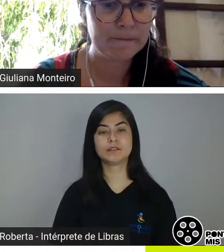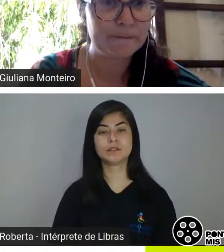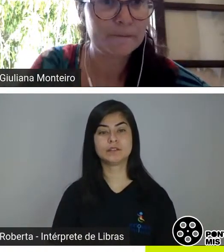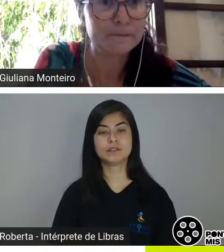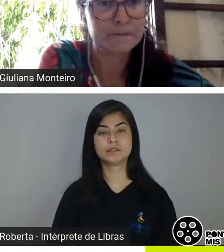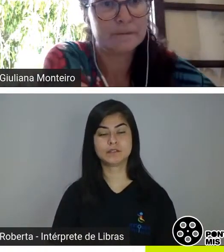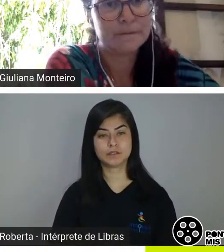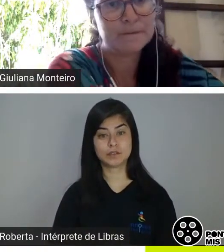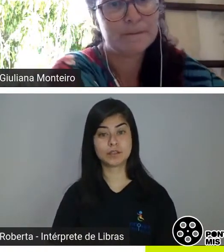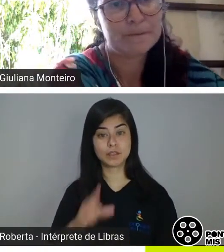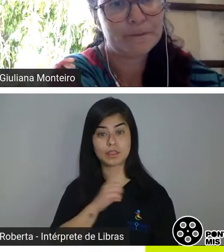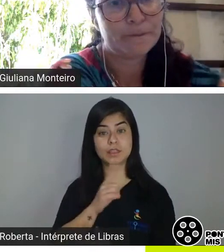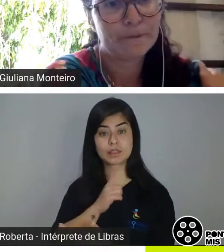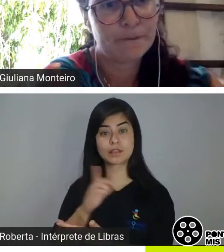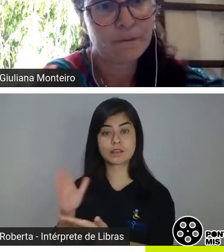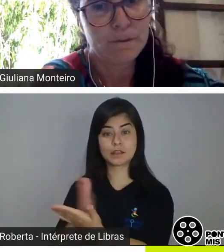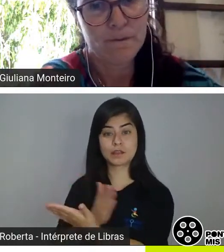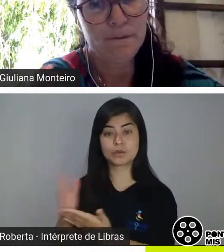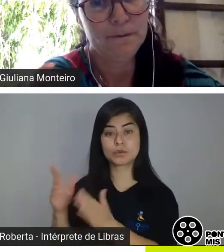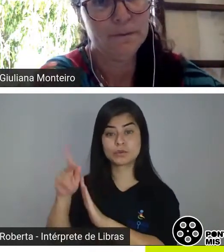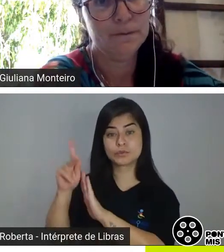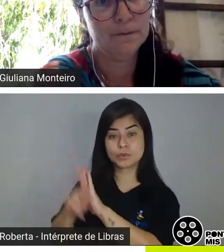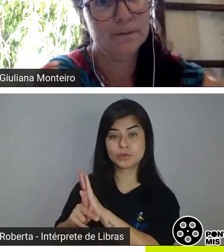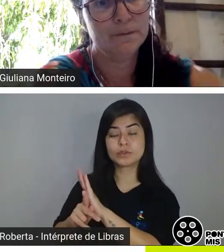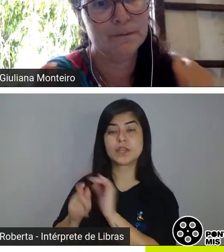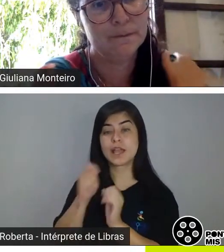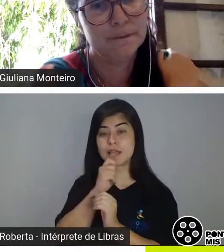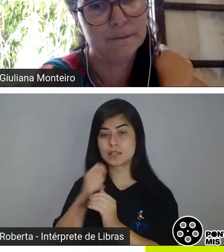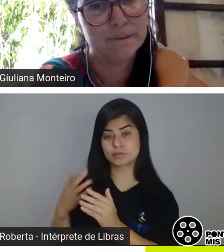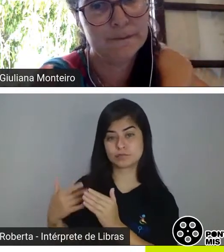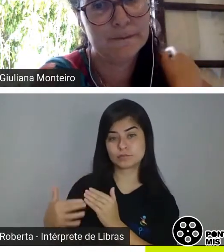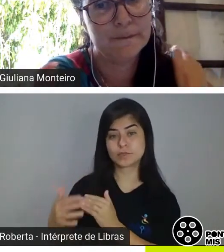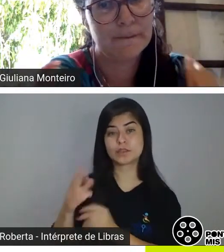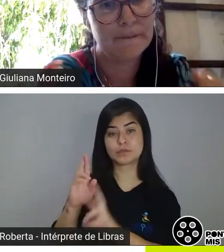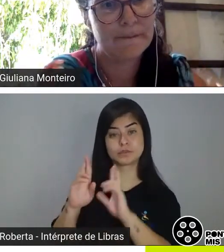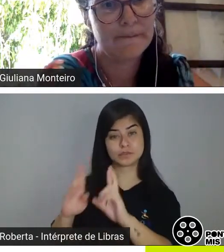Eu tenho alguns projetos em andamento que eu espero